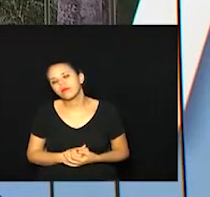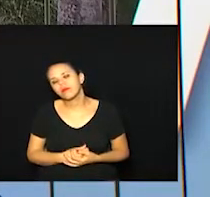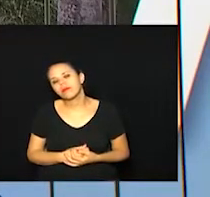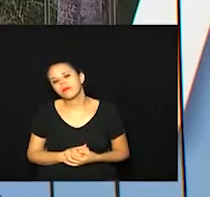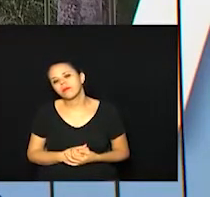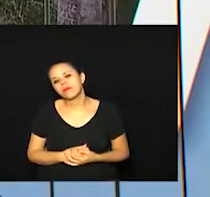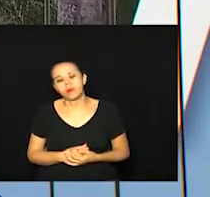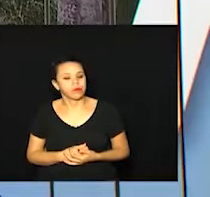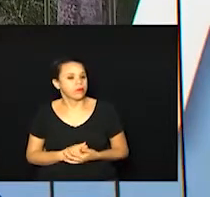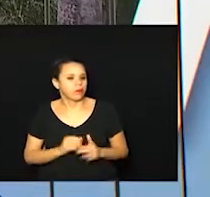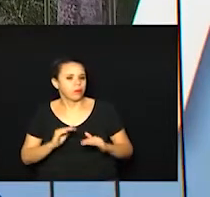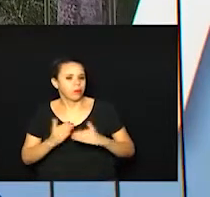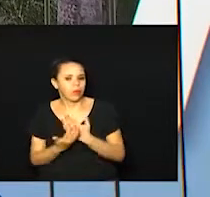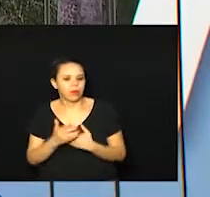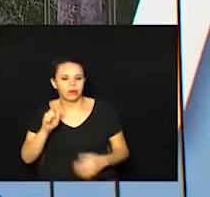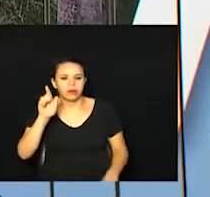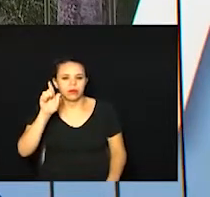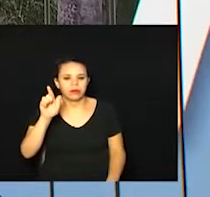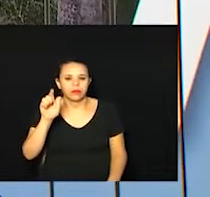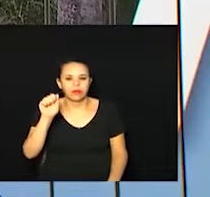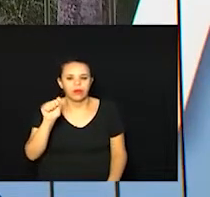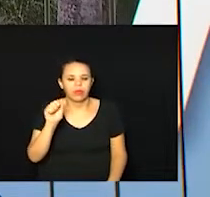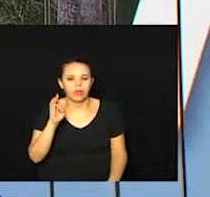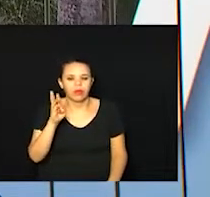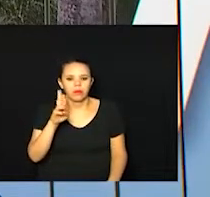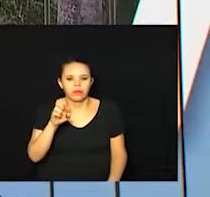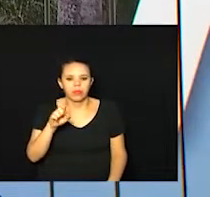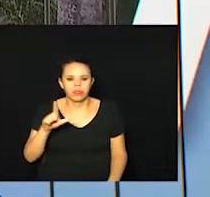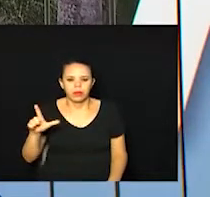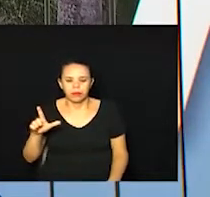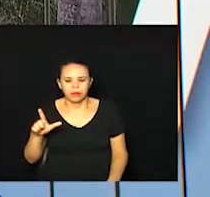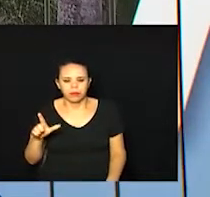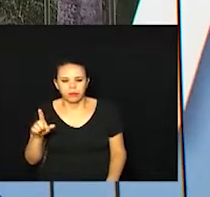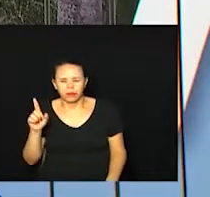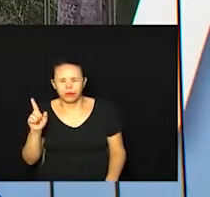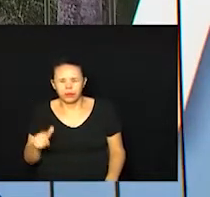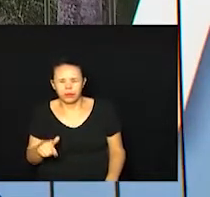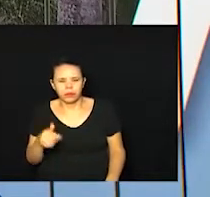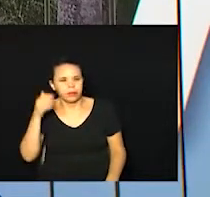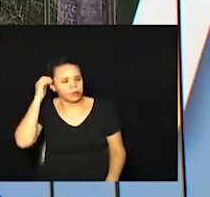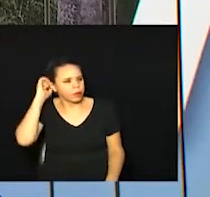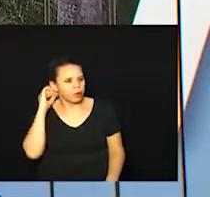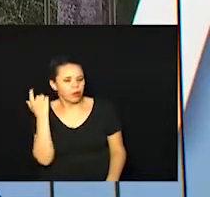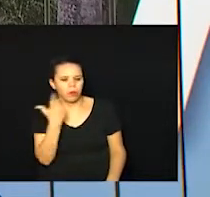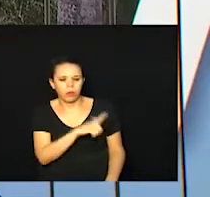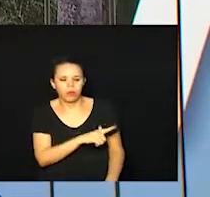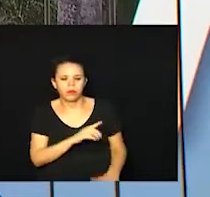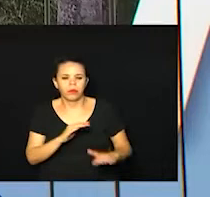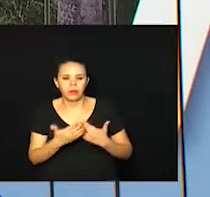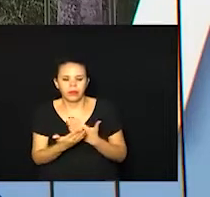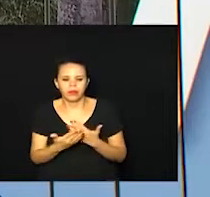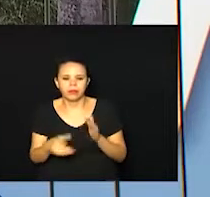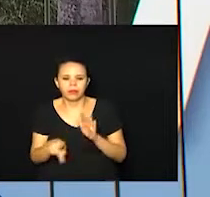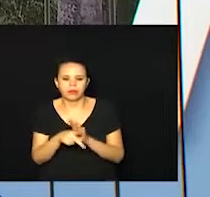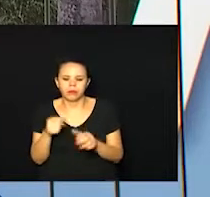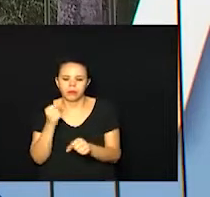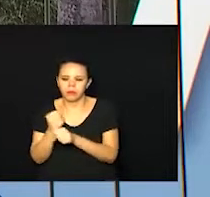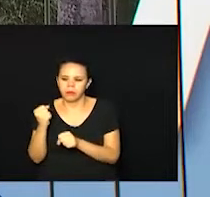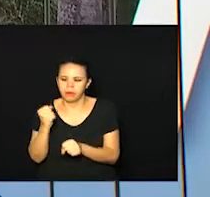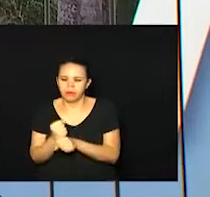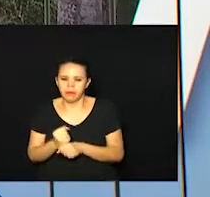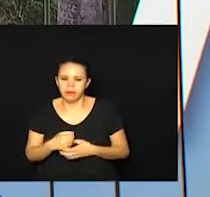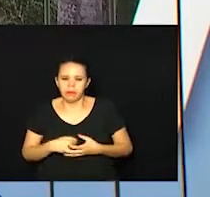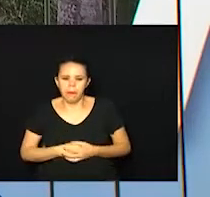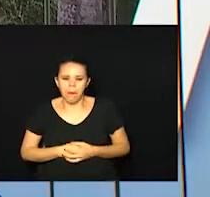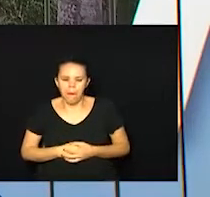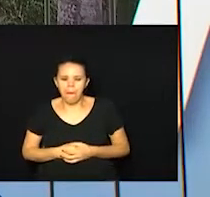No Jardim São Gabriel, né? O centro de saúde é do São Vicente, mas a construção no Jardim São Gabriel, nesse